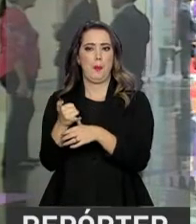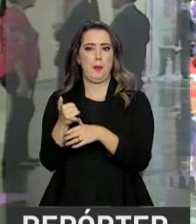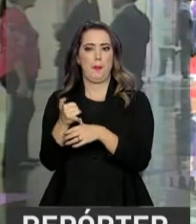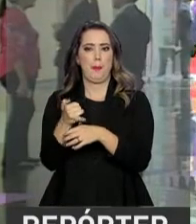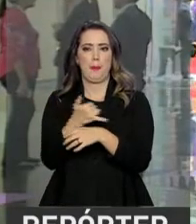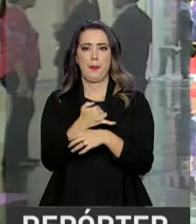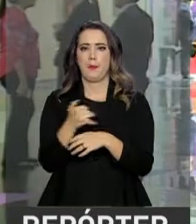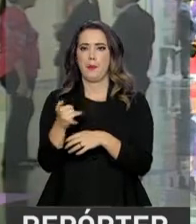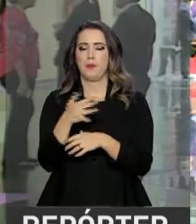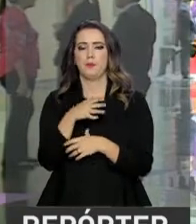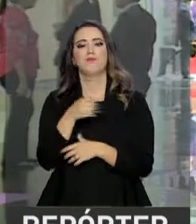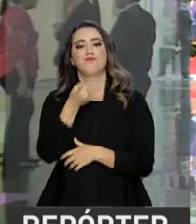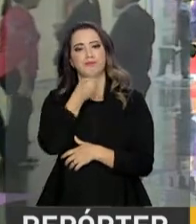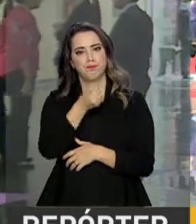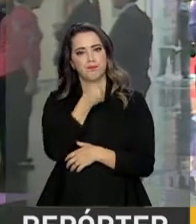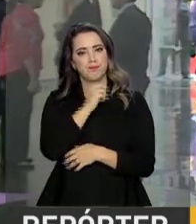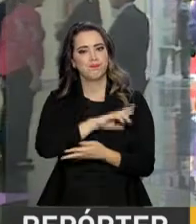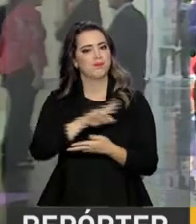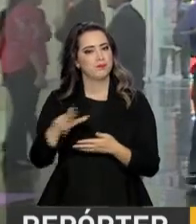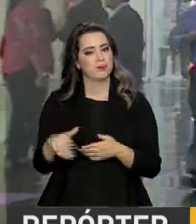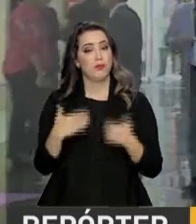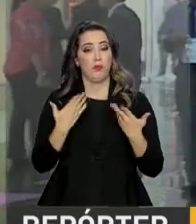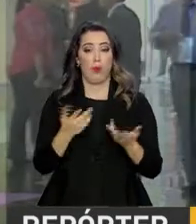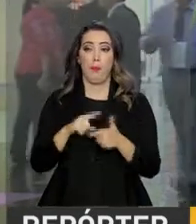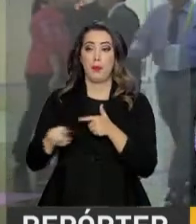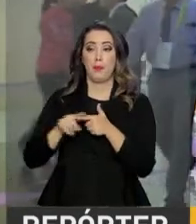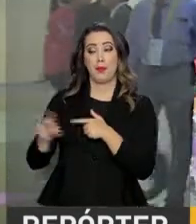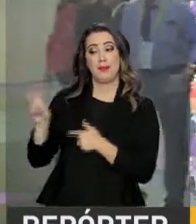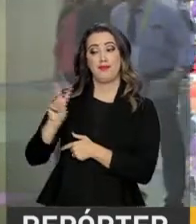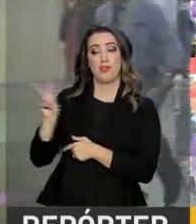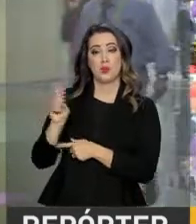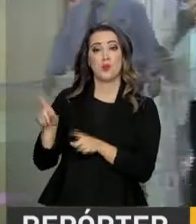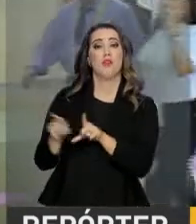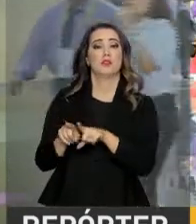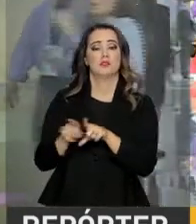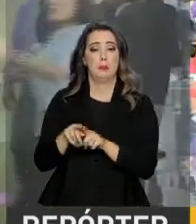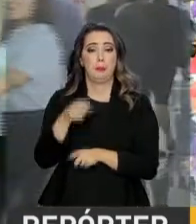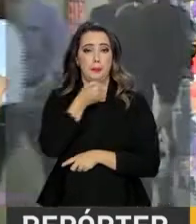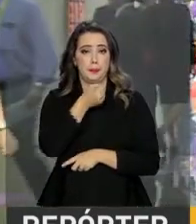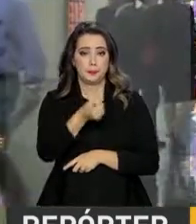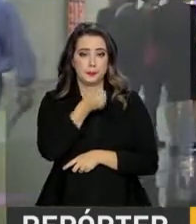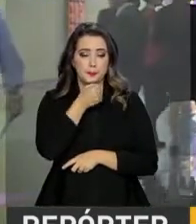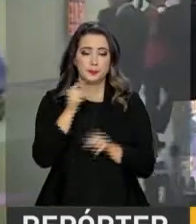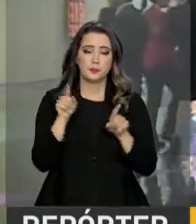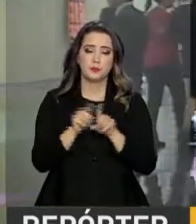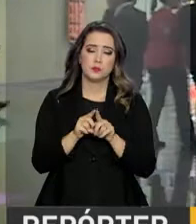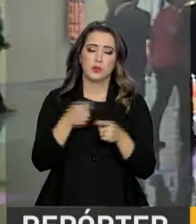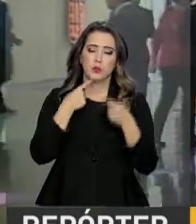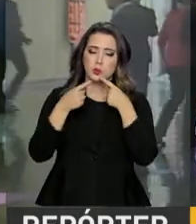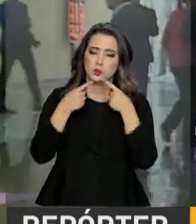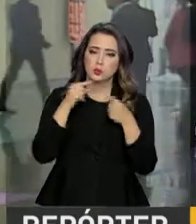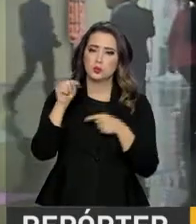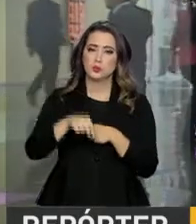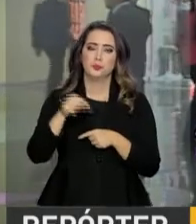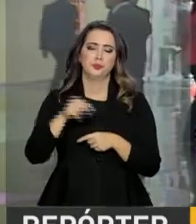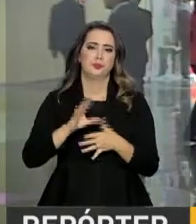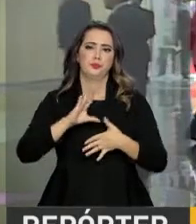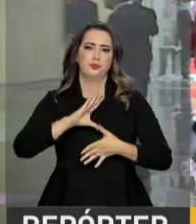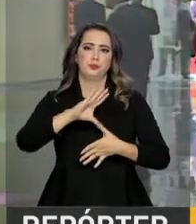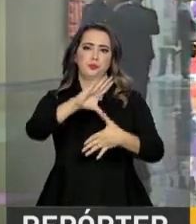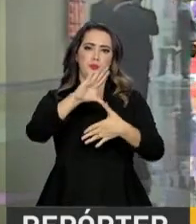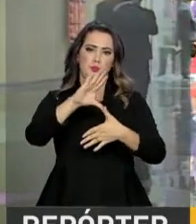na venezuela foi outro tema que recebeu destaque nos discursos dos chefes de estado e de governo aqui na cúpula das